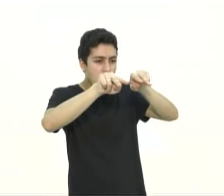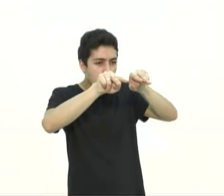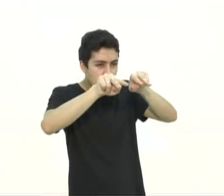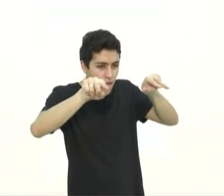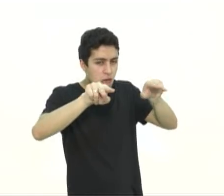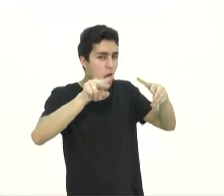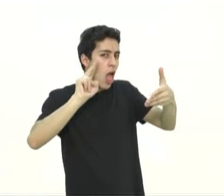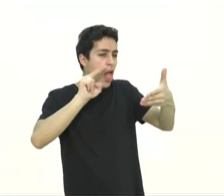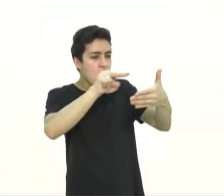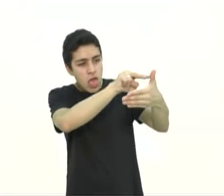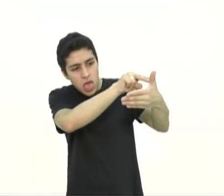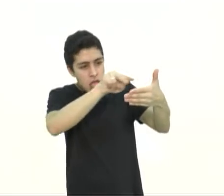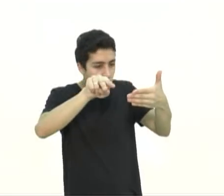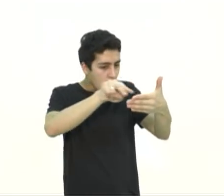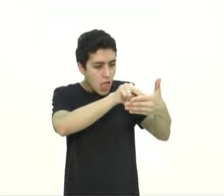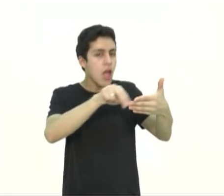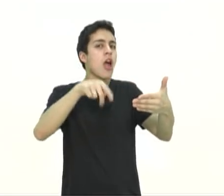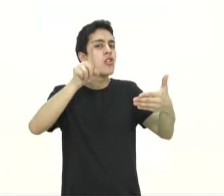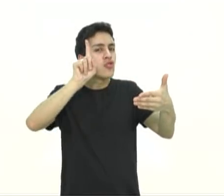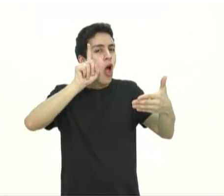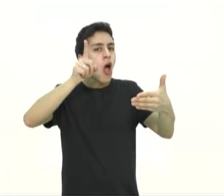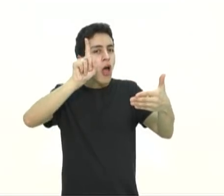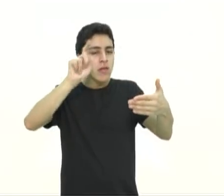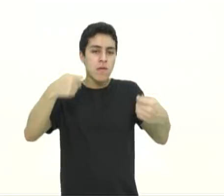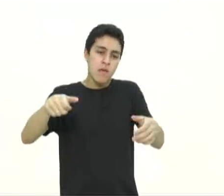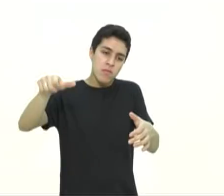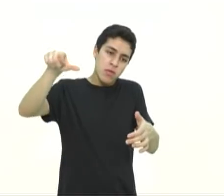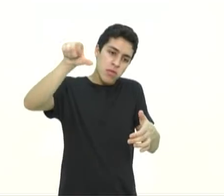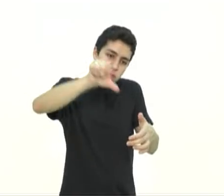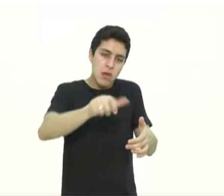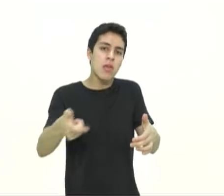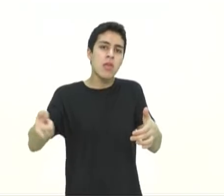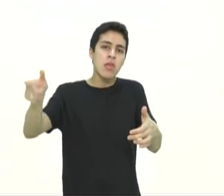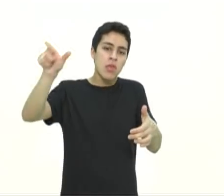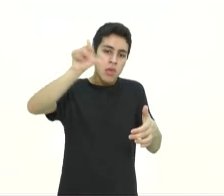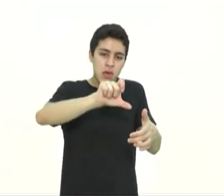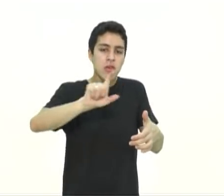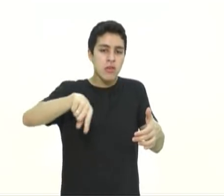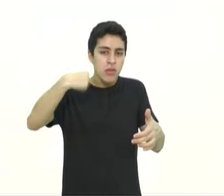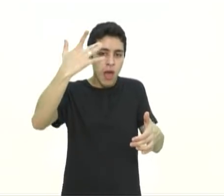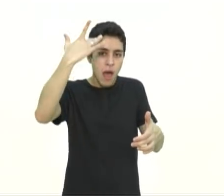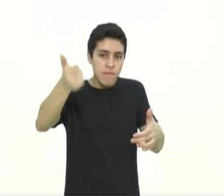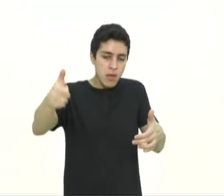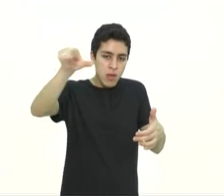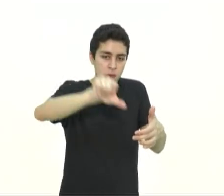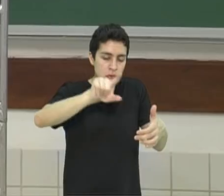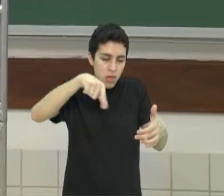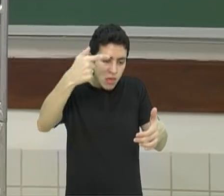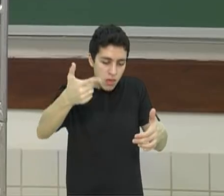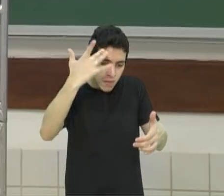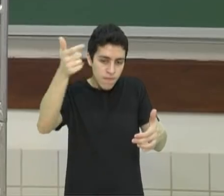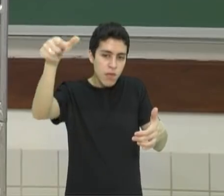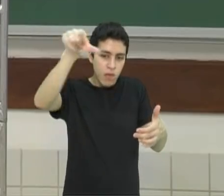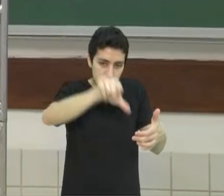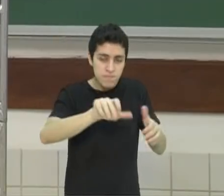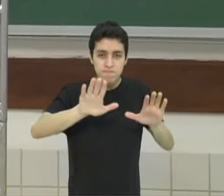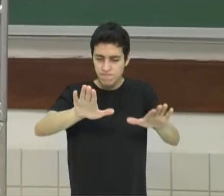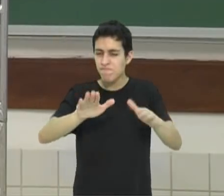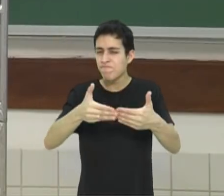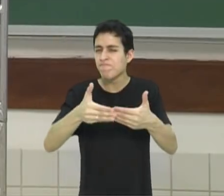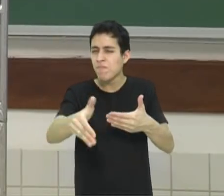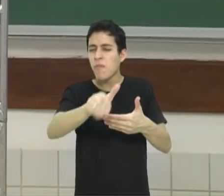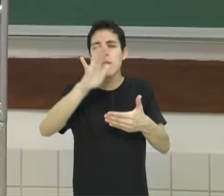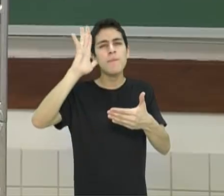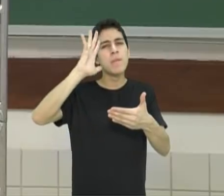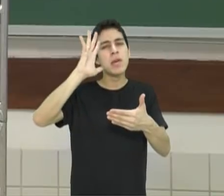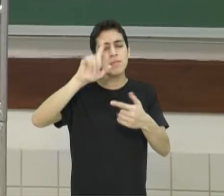devem ser regadas diariamente, o que me faz pensar em quem vai cuidar delas quando eu estiver viajando. Eu vou deixar você pensar